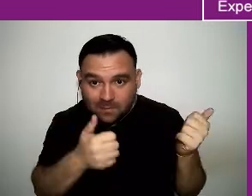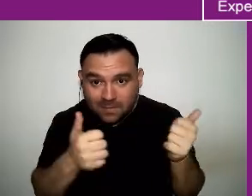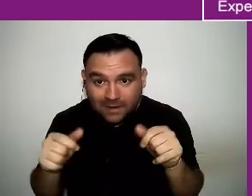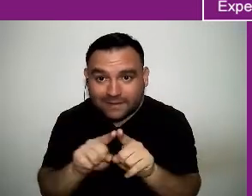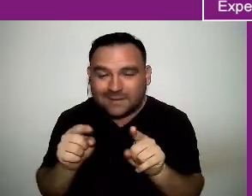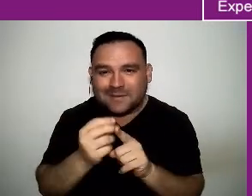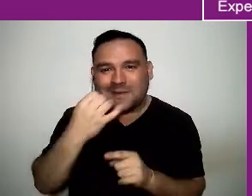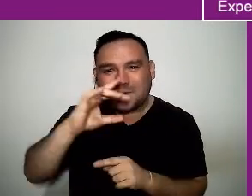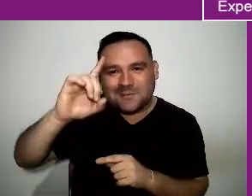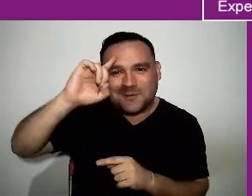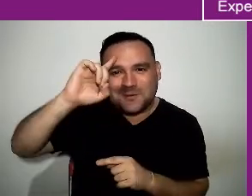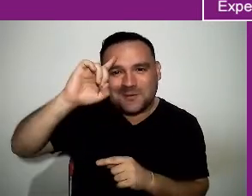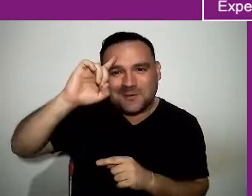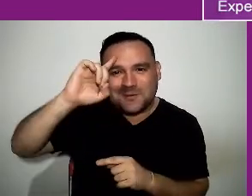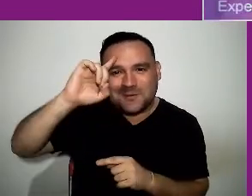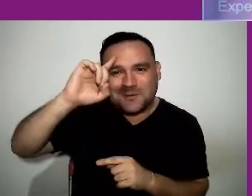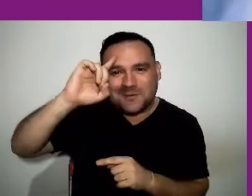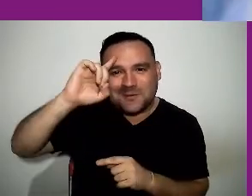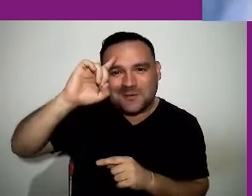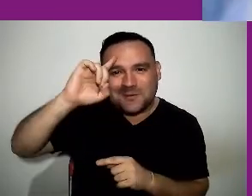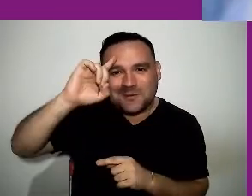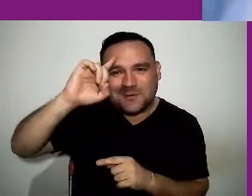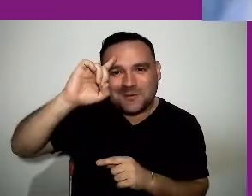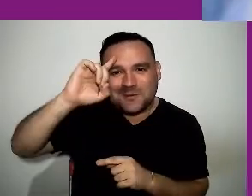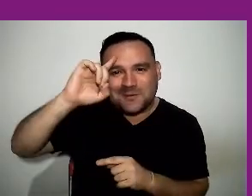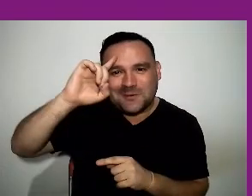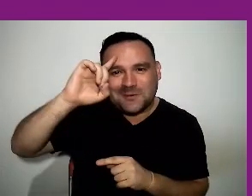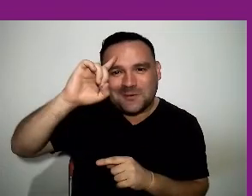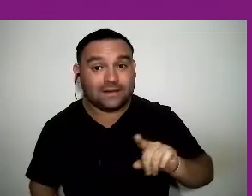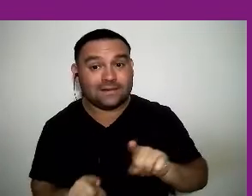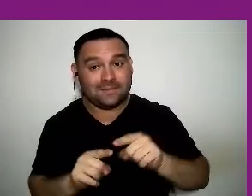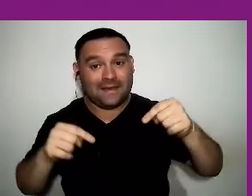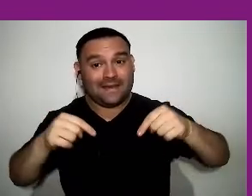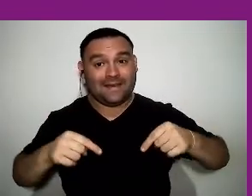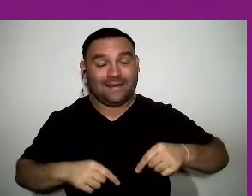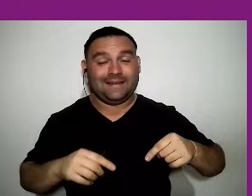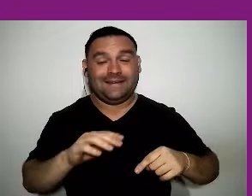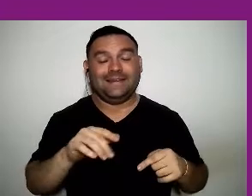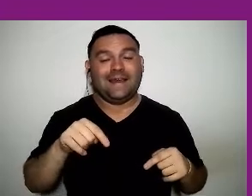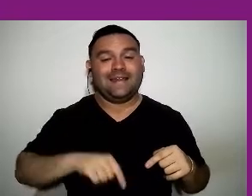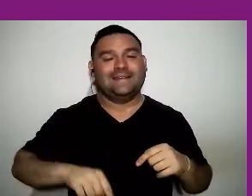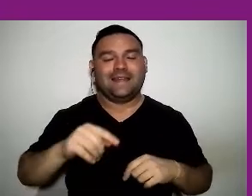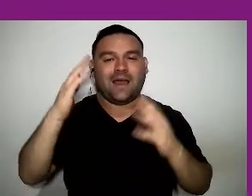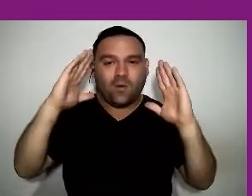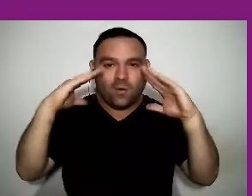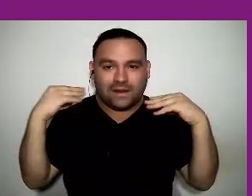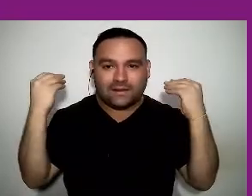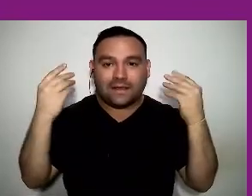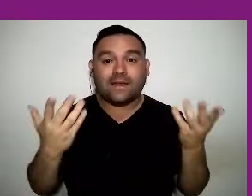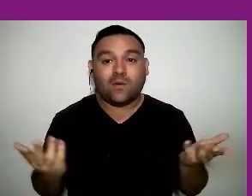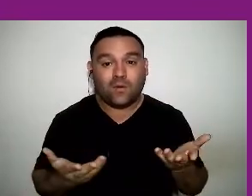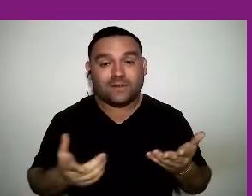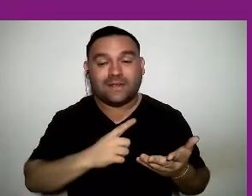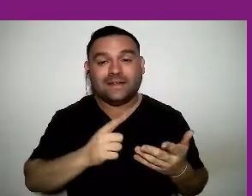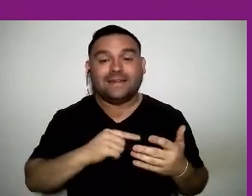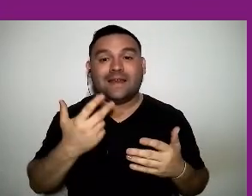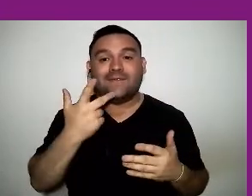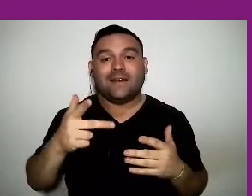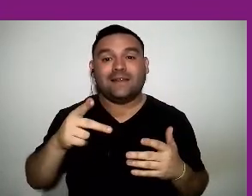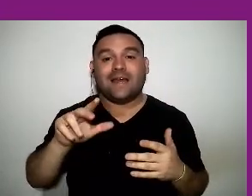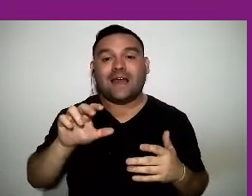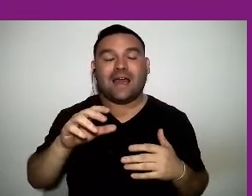Bom dia para todos. Boa tarde daqui em Amsterdã. Eu estou agora, na verdade, hoje lhes falando